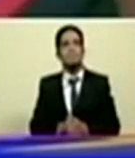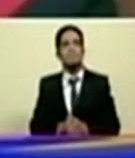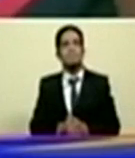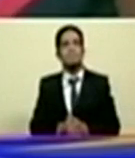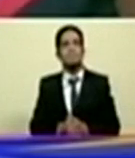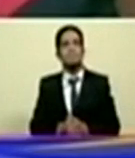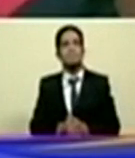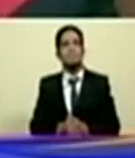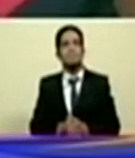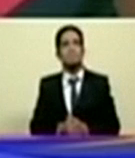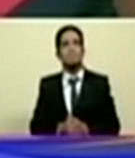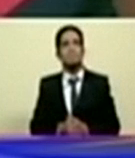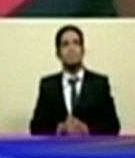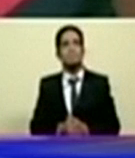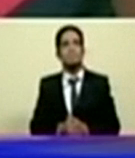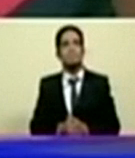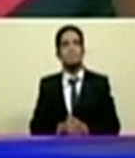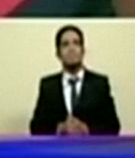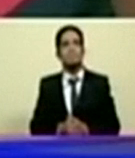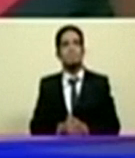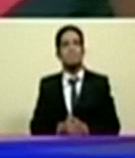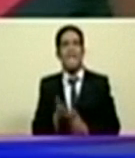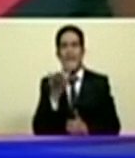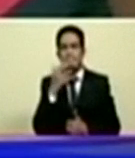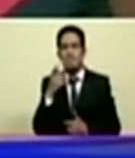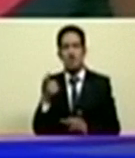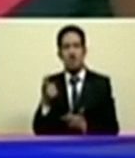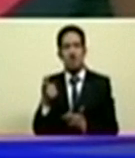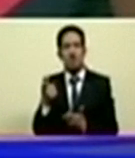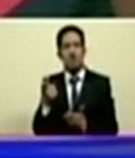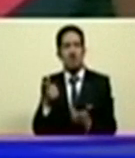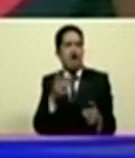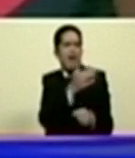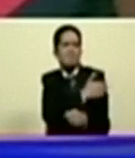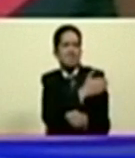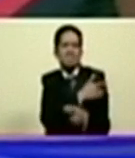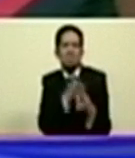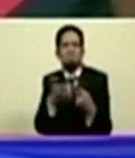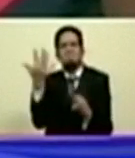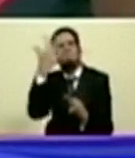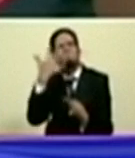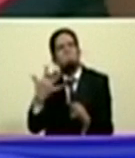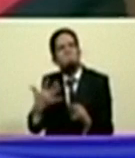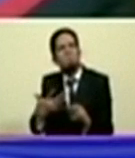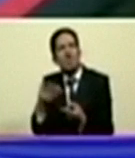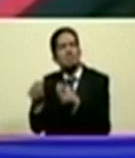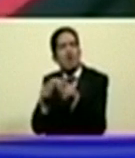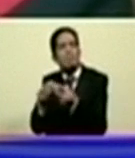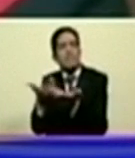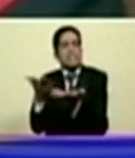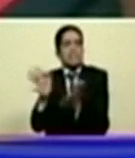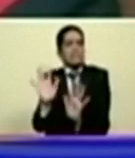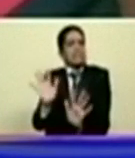do chefe de estado angolano localize cativos não podemos apagar os objetivos no caso de madeira está convocando os lana que já